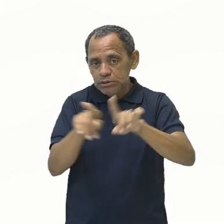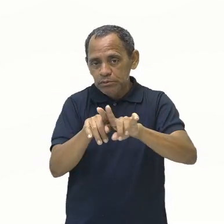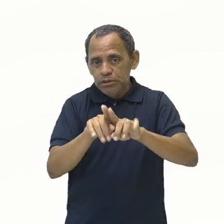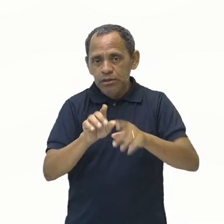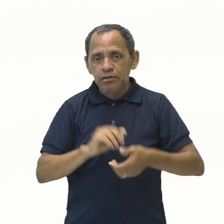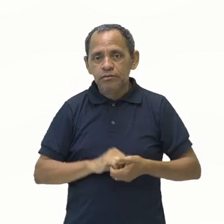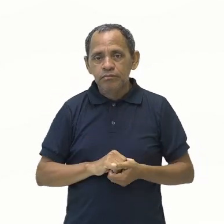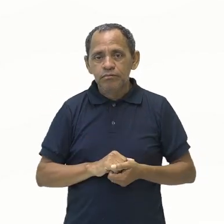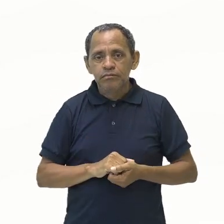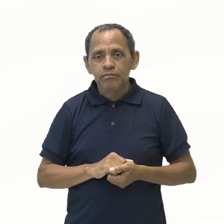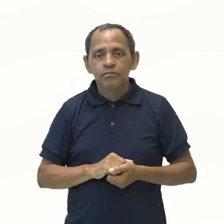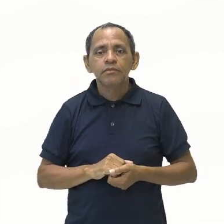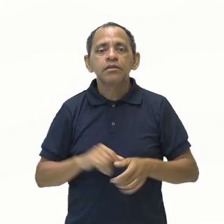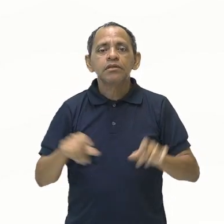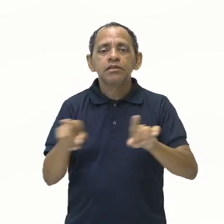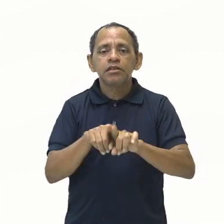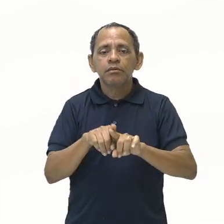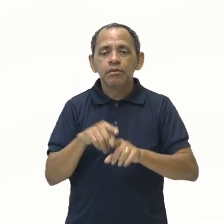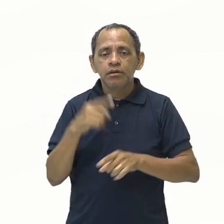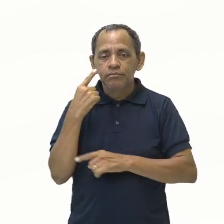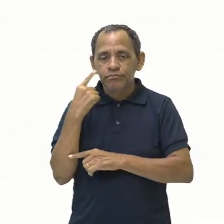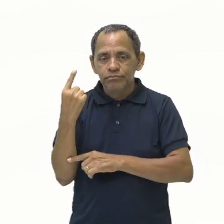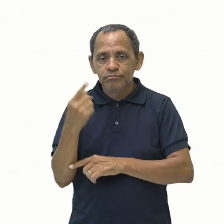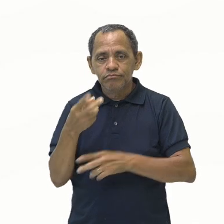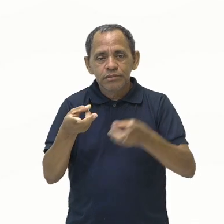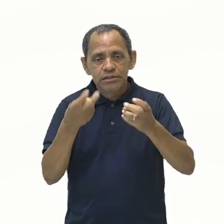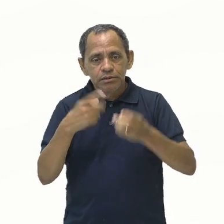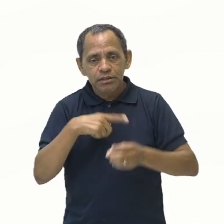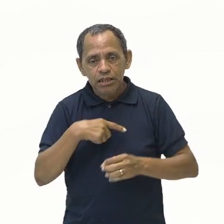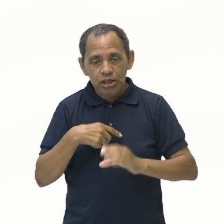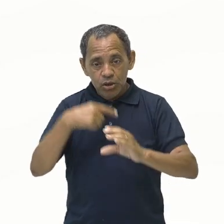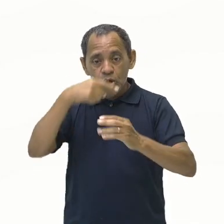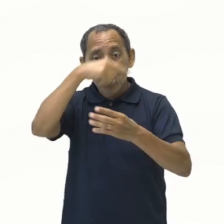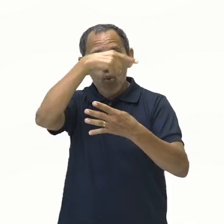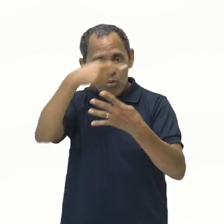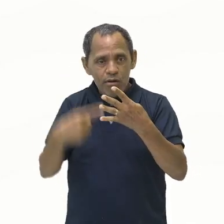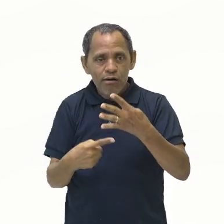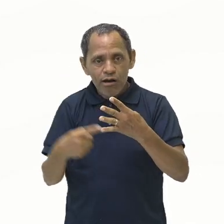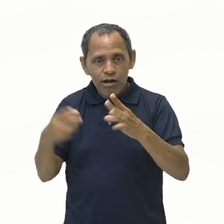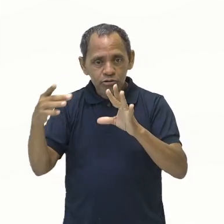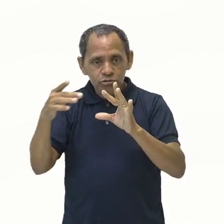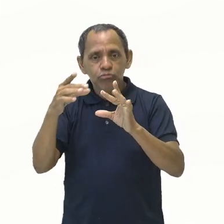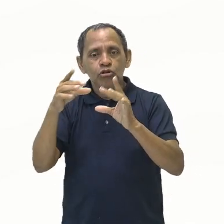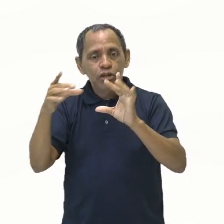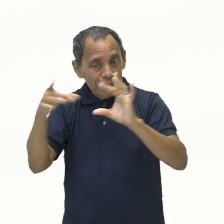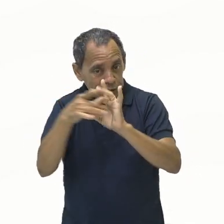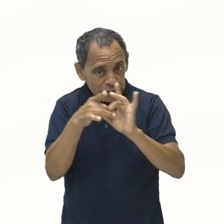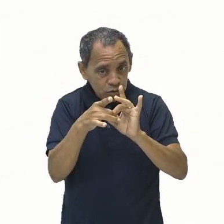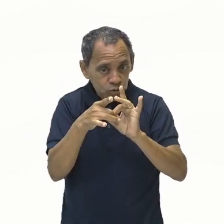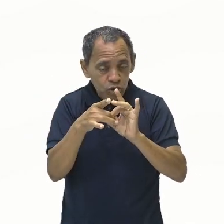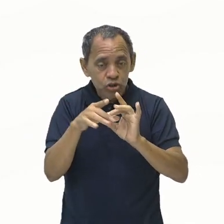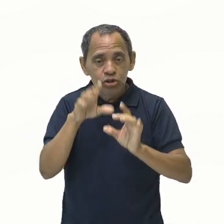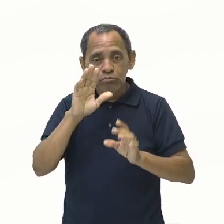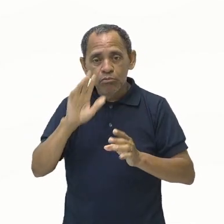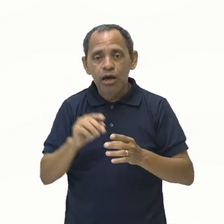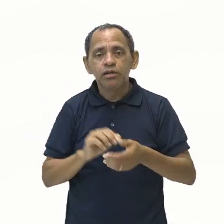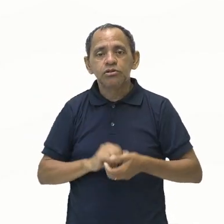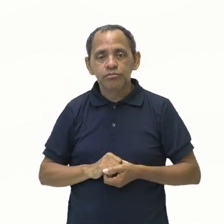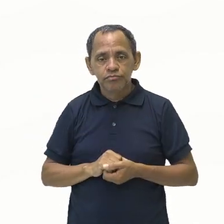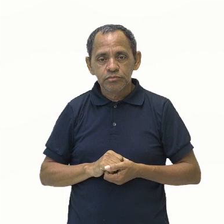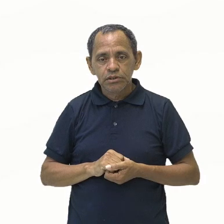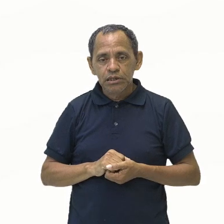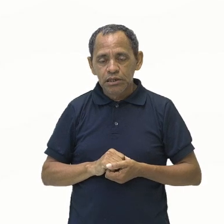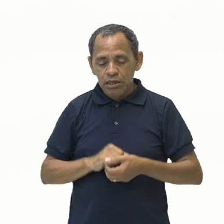E aqui também. Então note que aqui ele tem 4 ligações, tá? Aqui ele tem